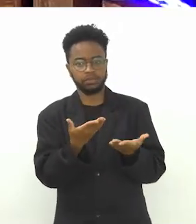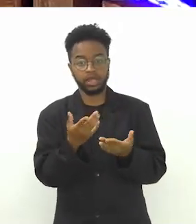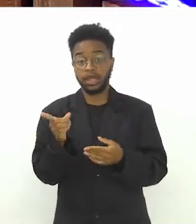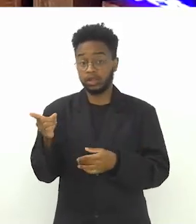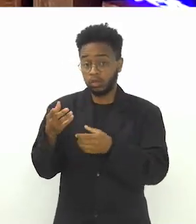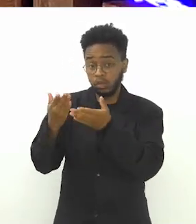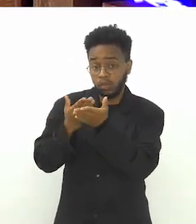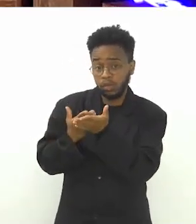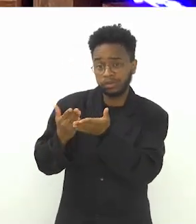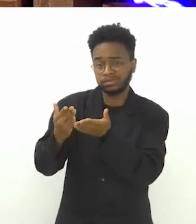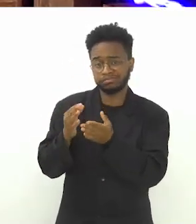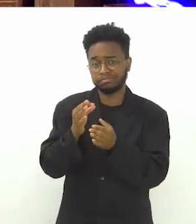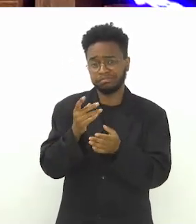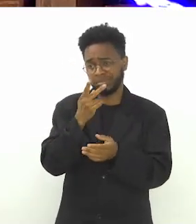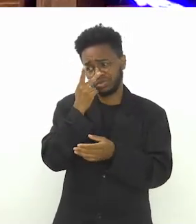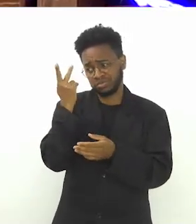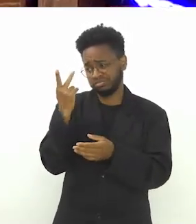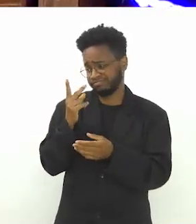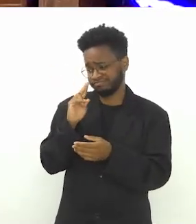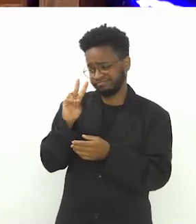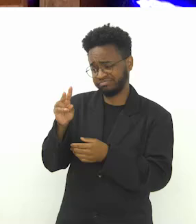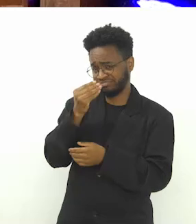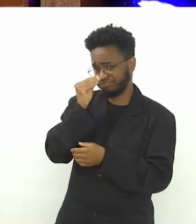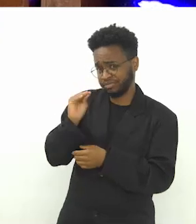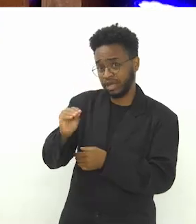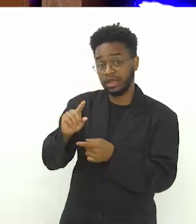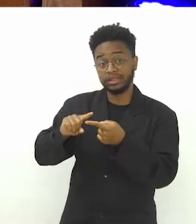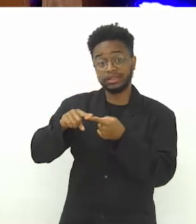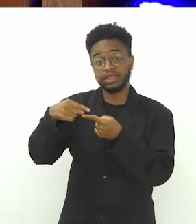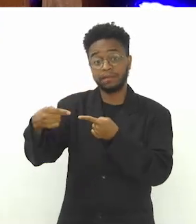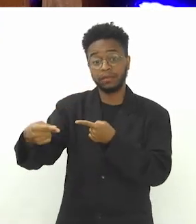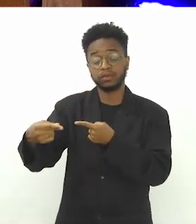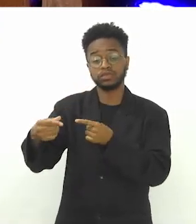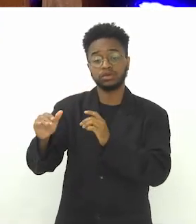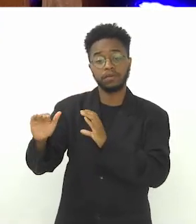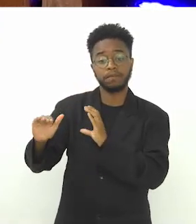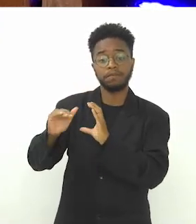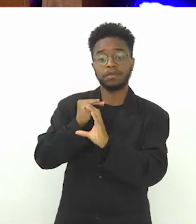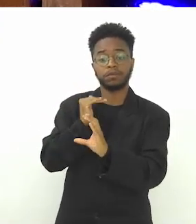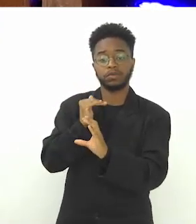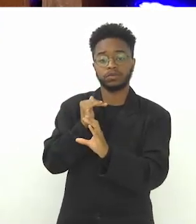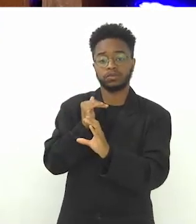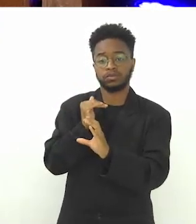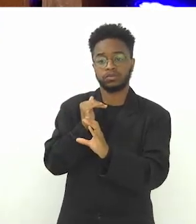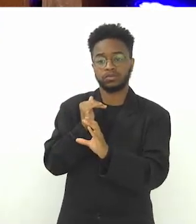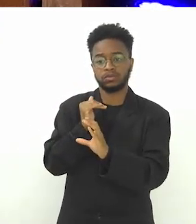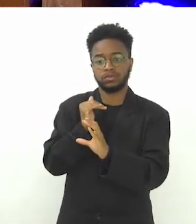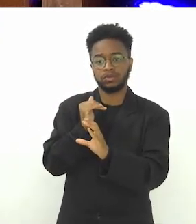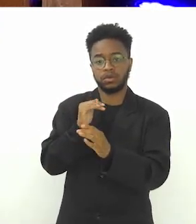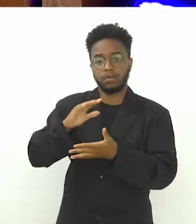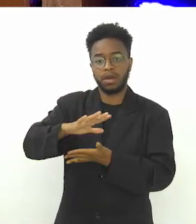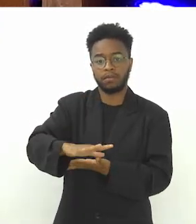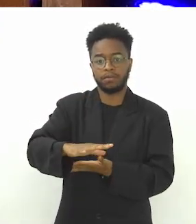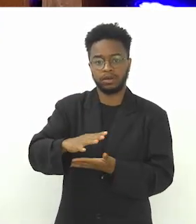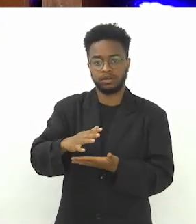começou, meio que ninguém deu nada, né? Daqui a pouco ele me mandou o mapa com os